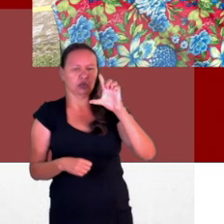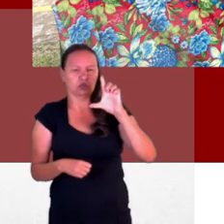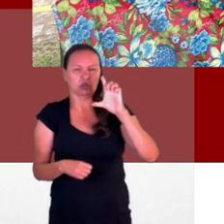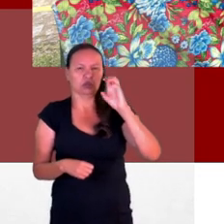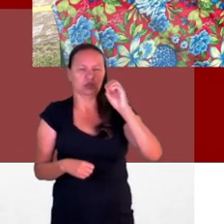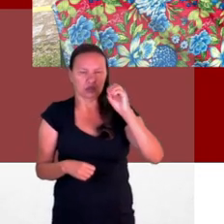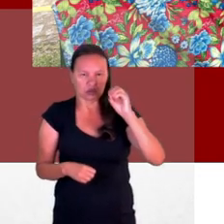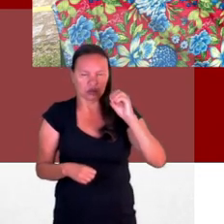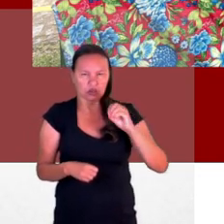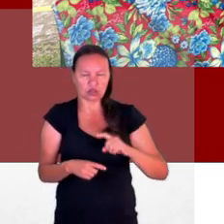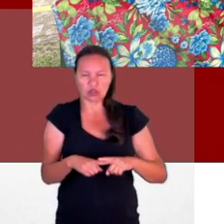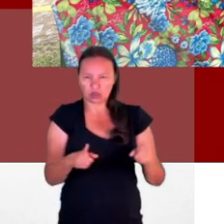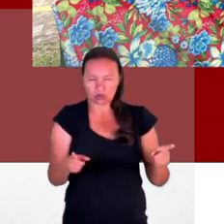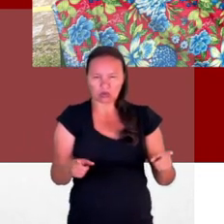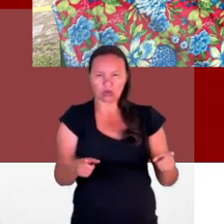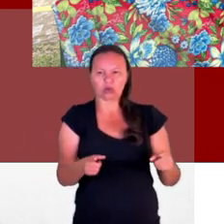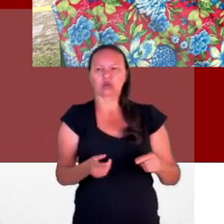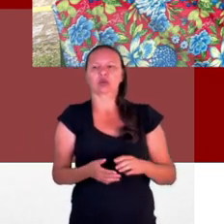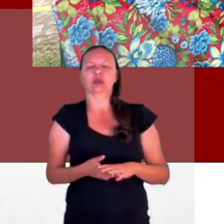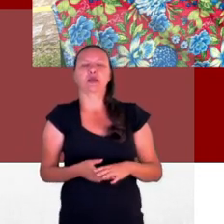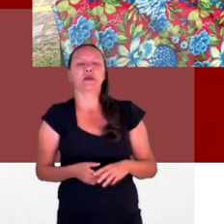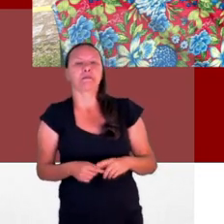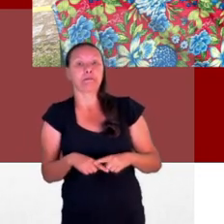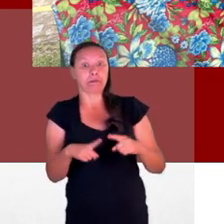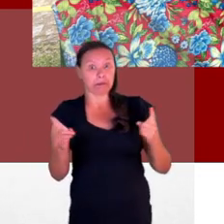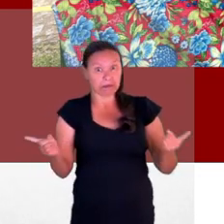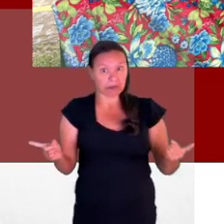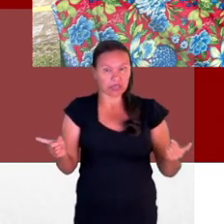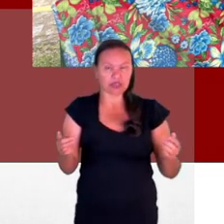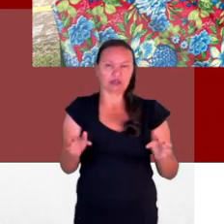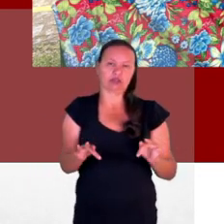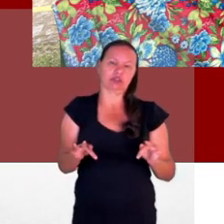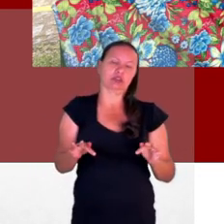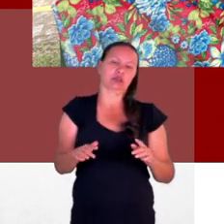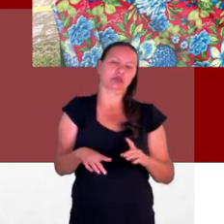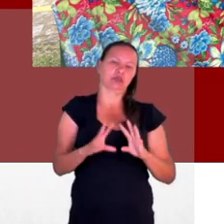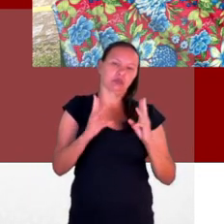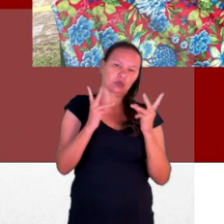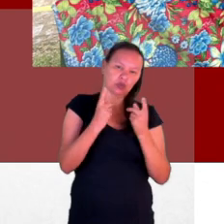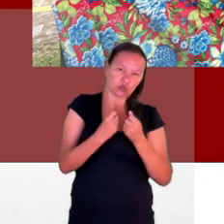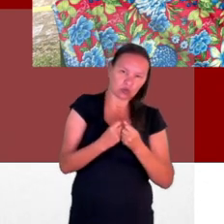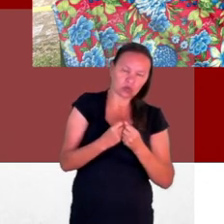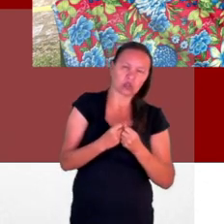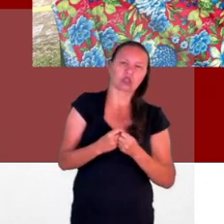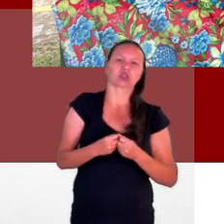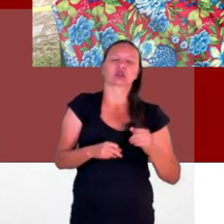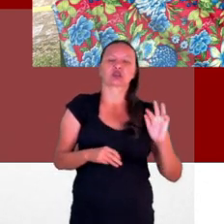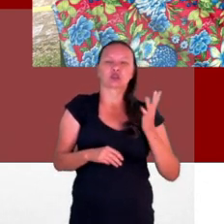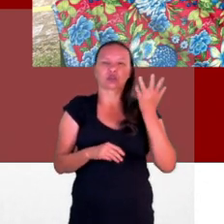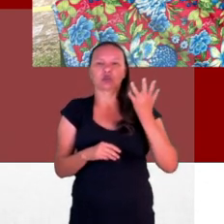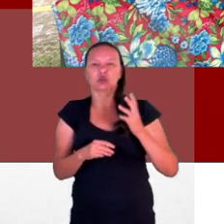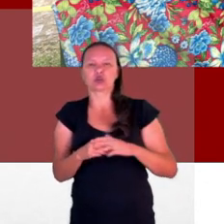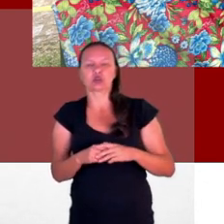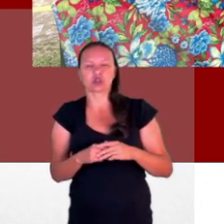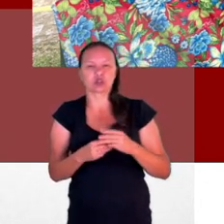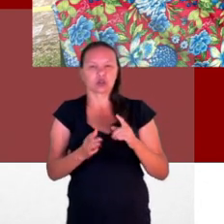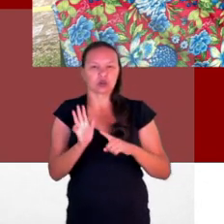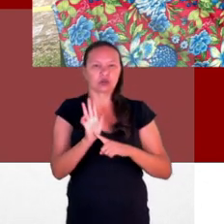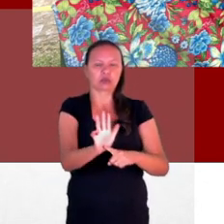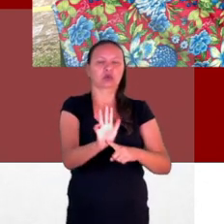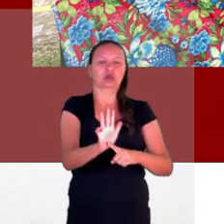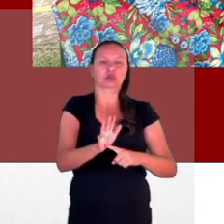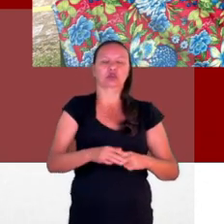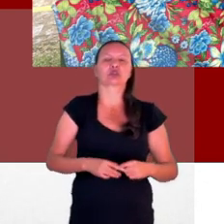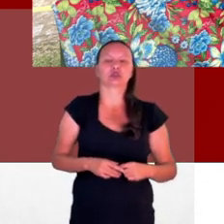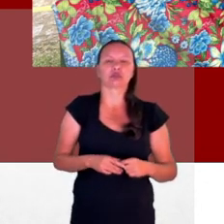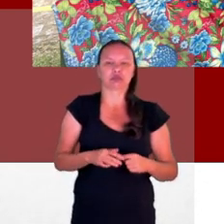não exige esse selo né mas enfim de toda a sorte Isso demonstra que